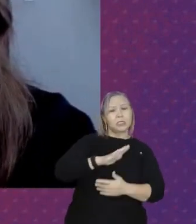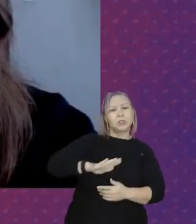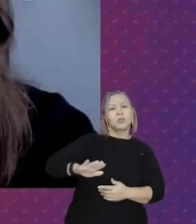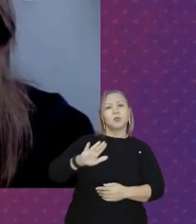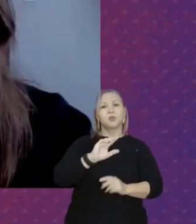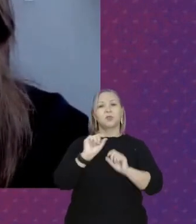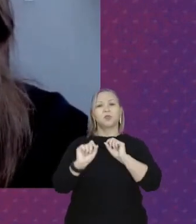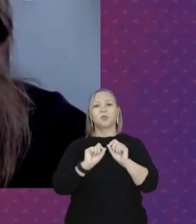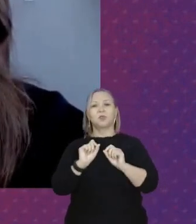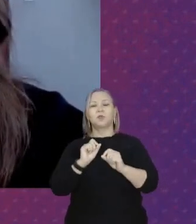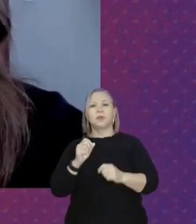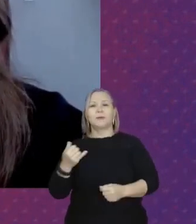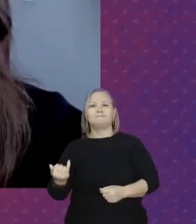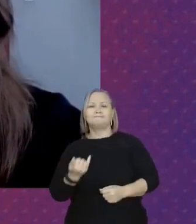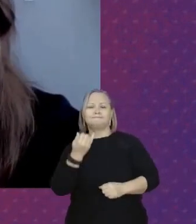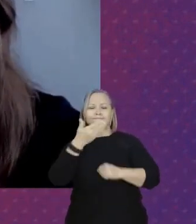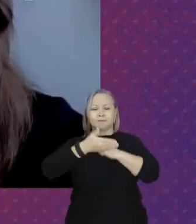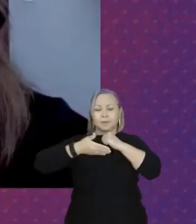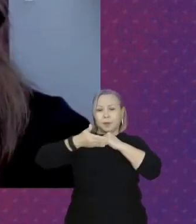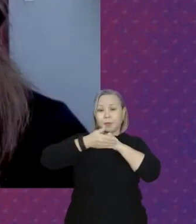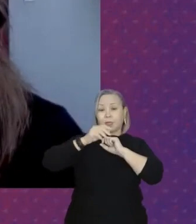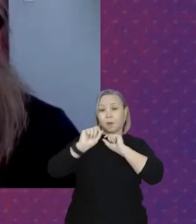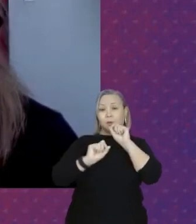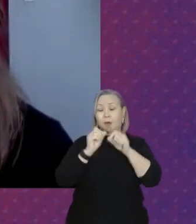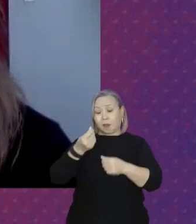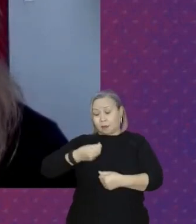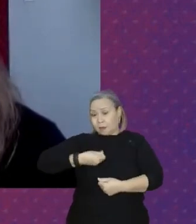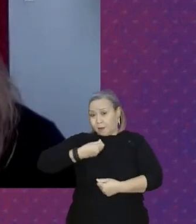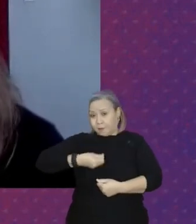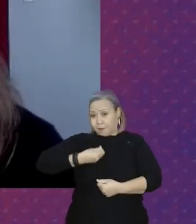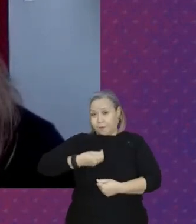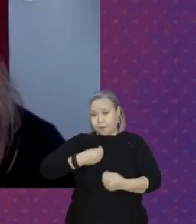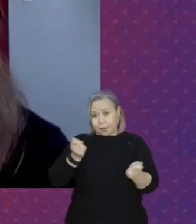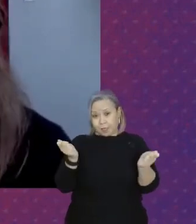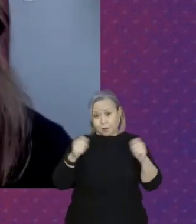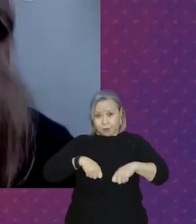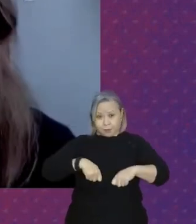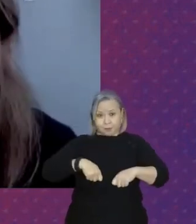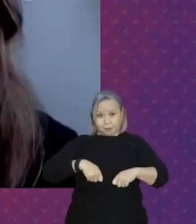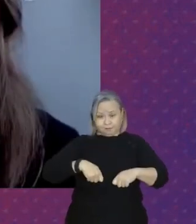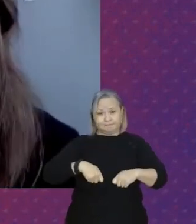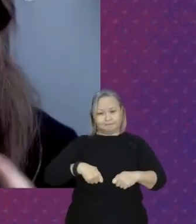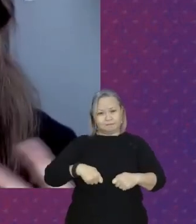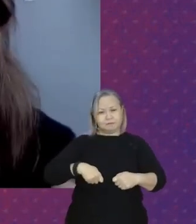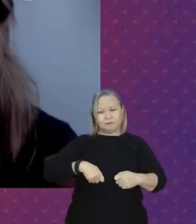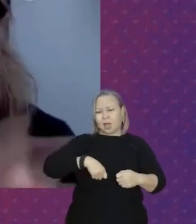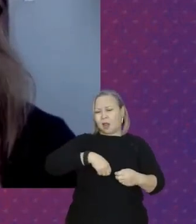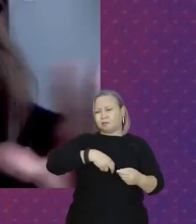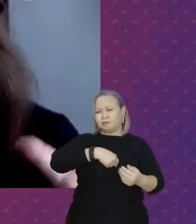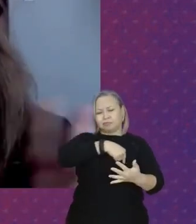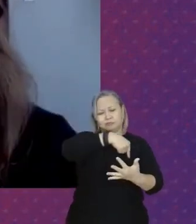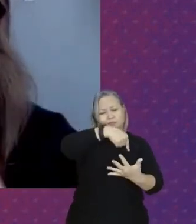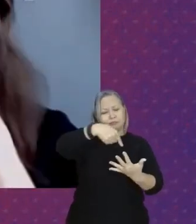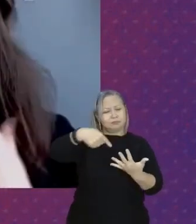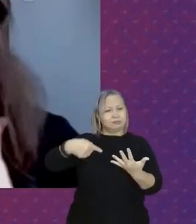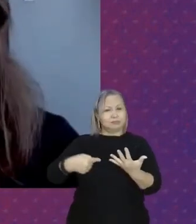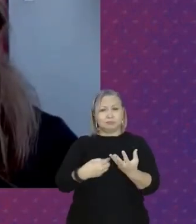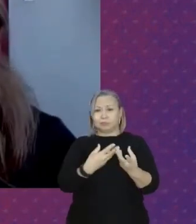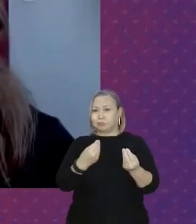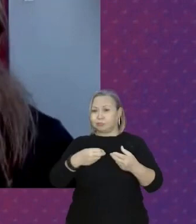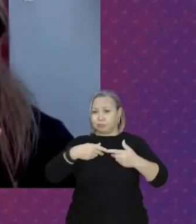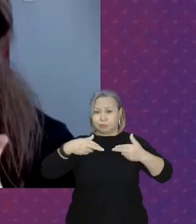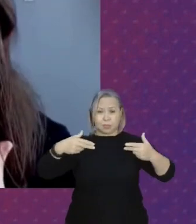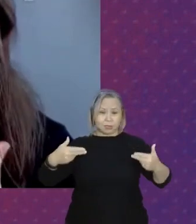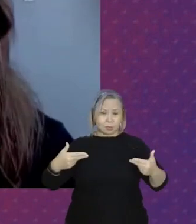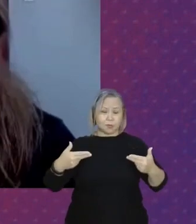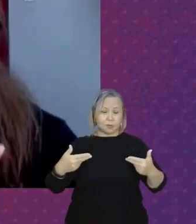é necessário para que a vida seja possível. Isso pode ser muito amplo, né? Então, vou tentar